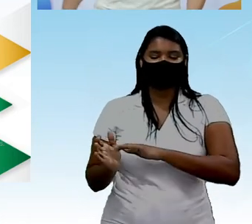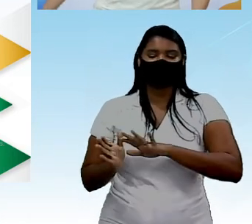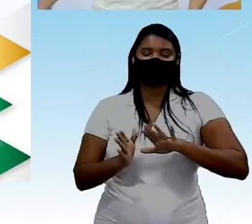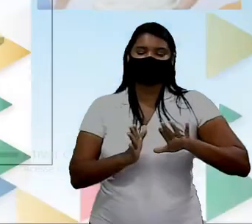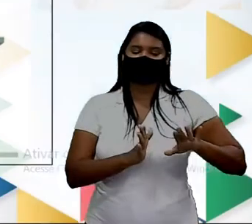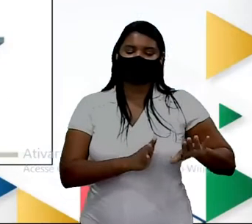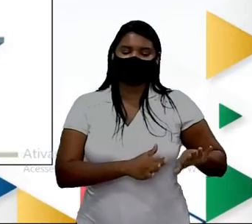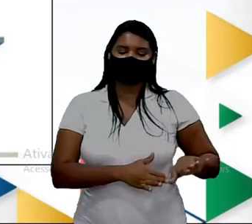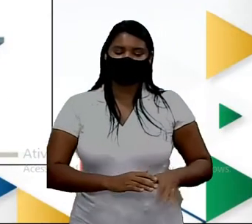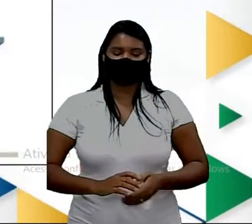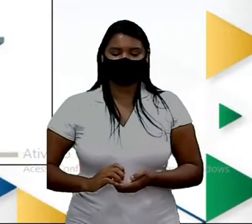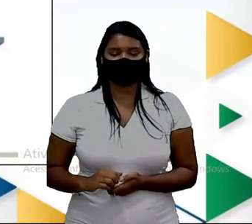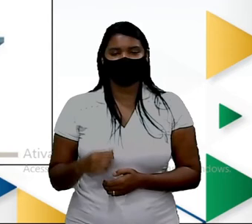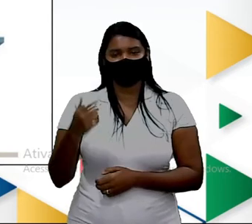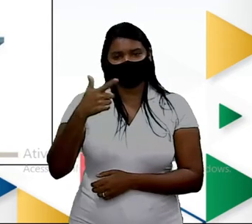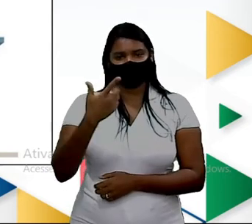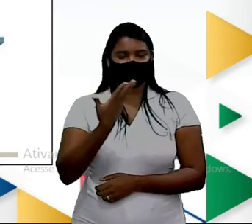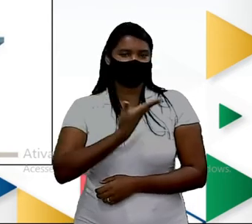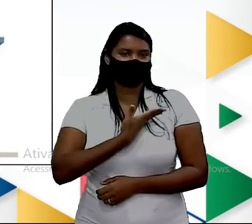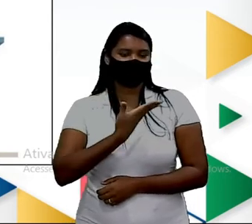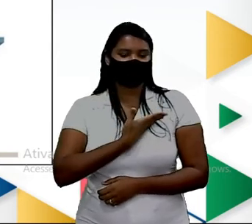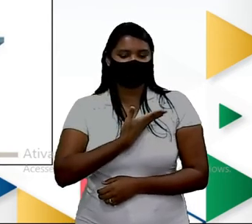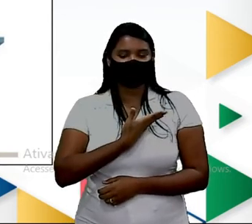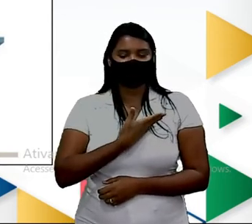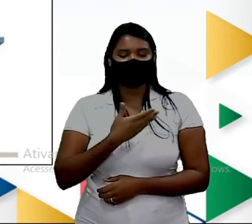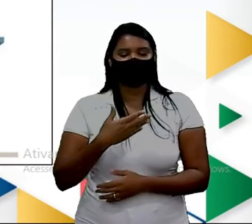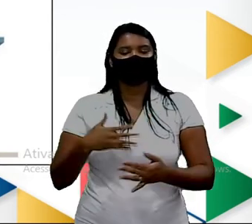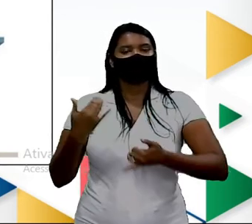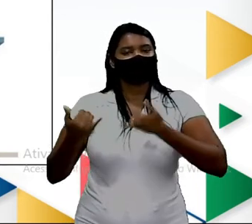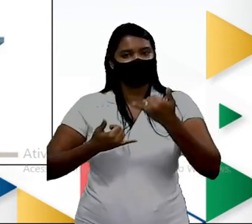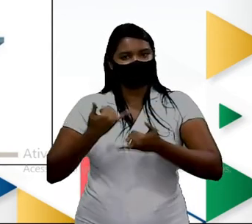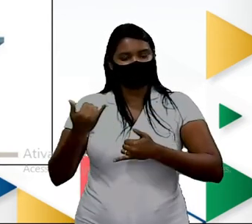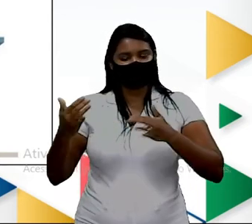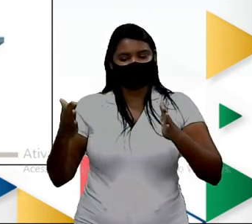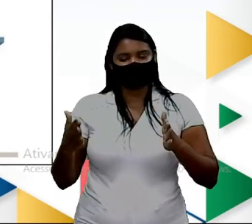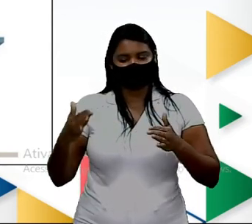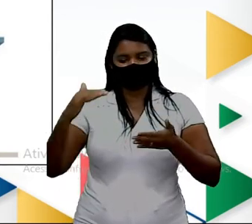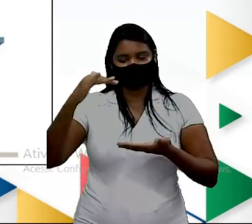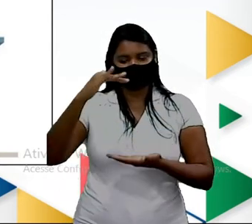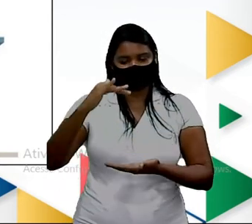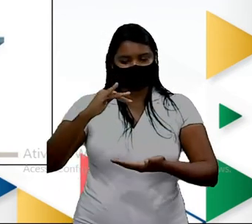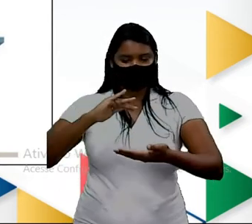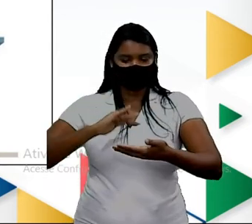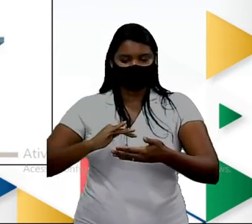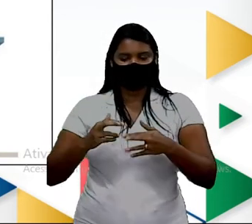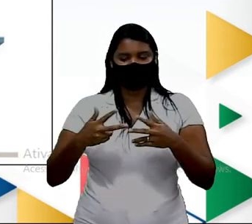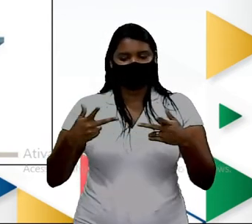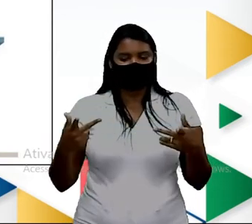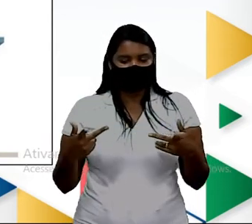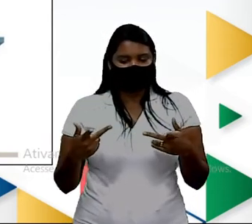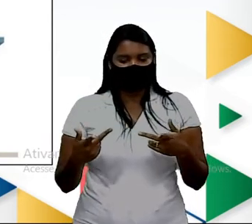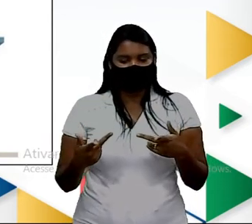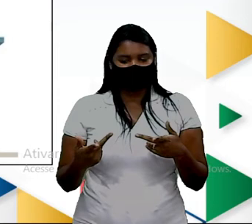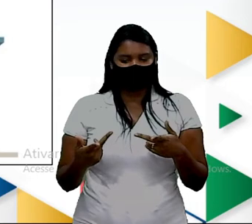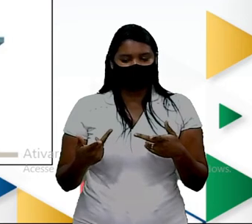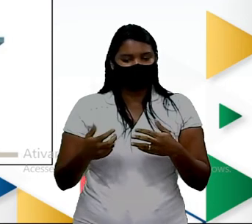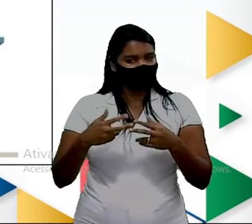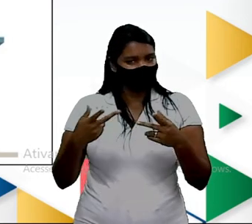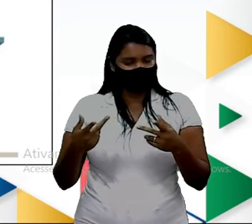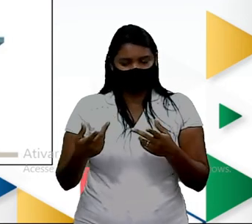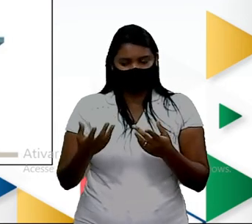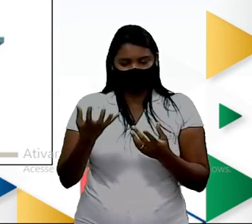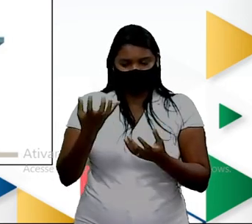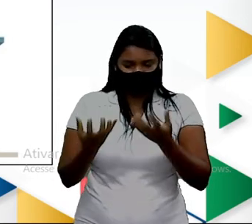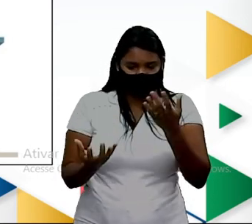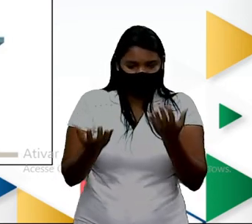questões. Dois amigos estão brincando com caixa de mesma massa. Um deles colocou alguns pesos e caixas